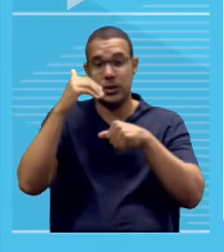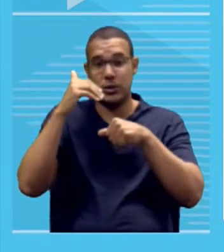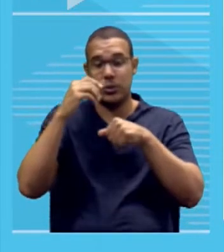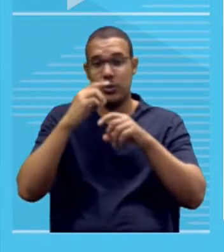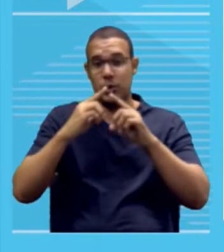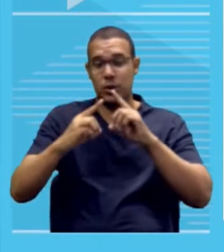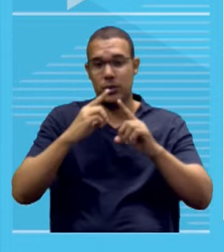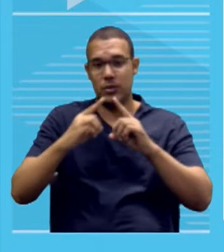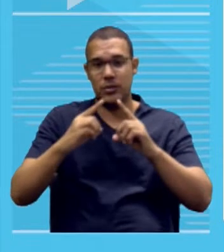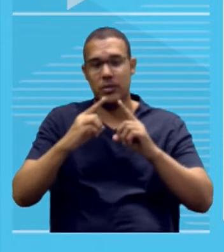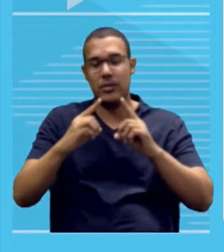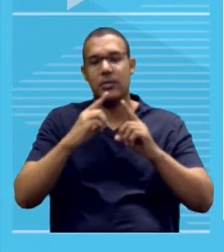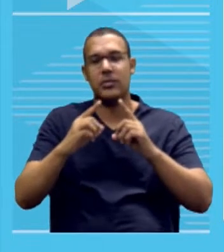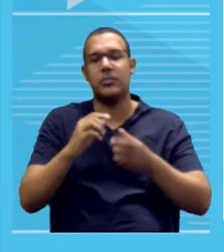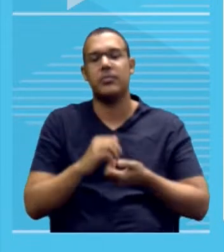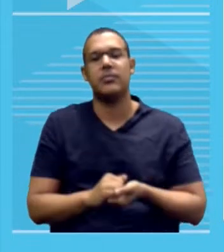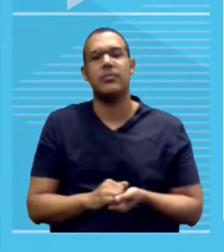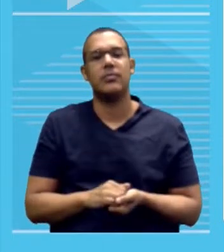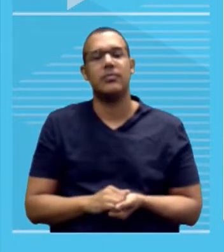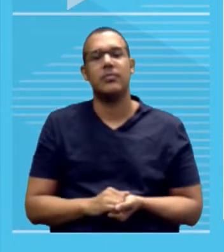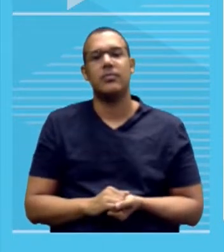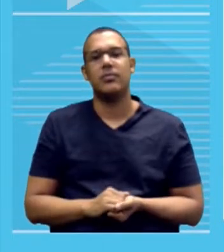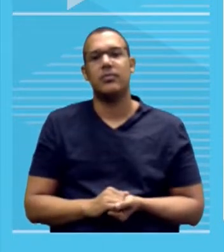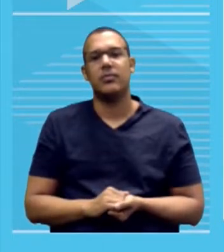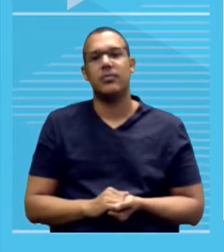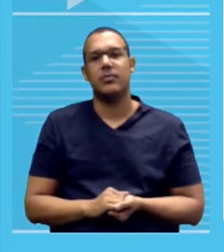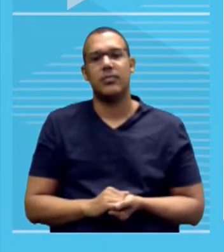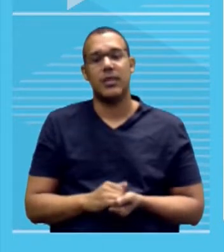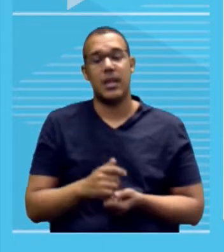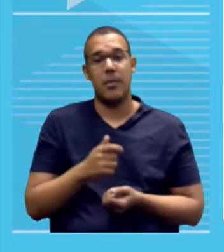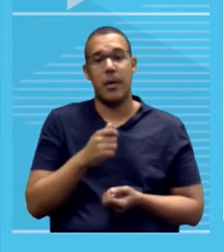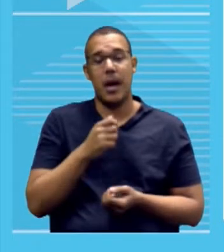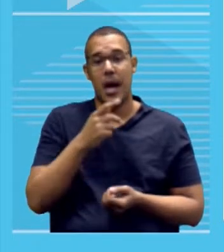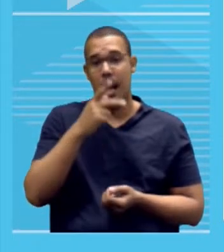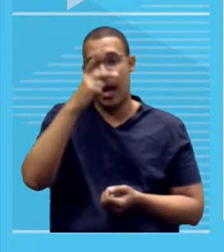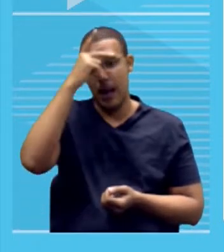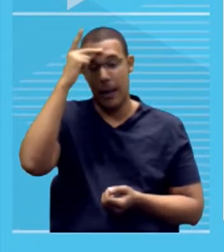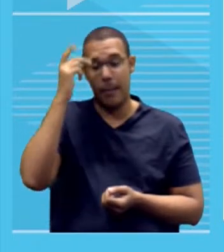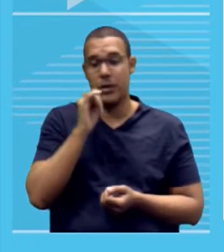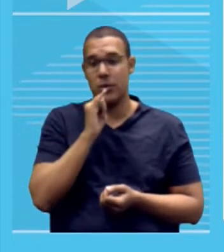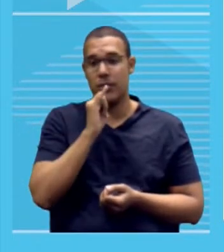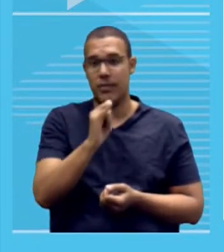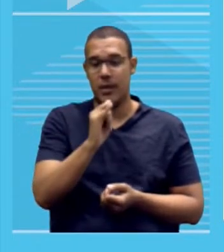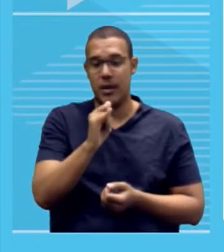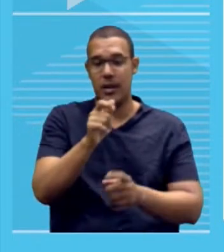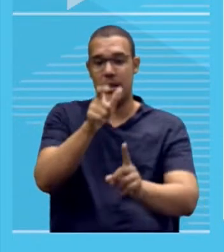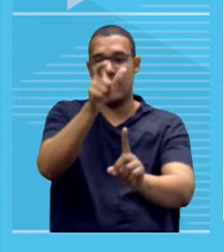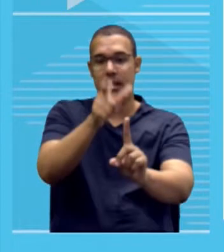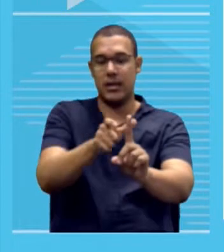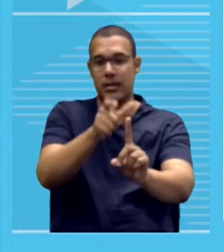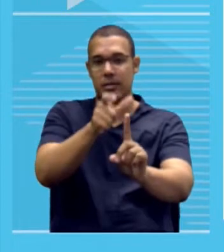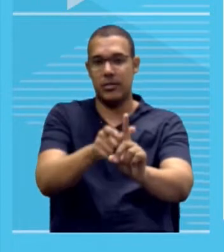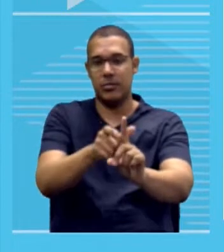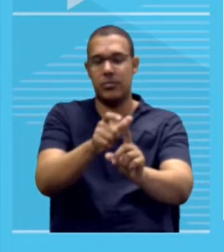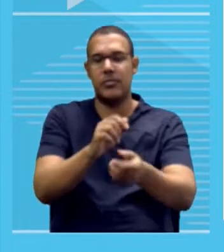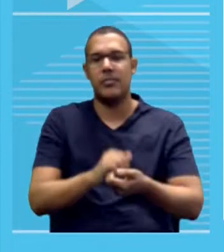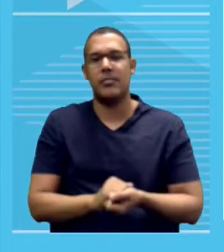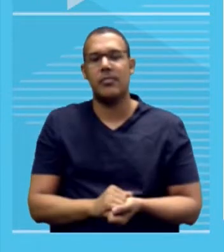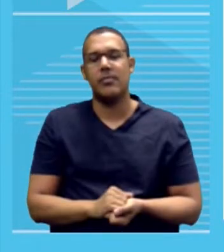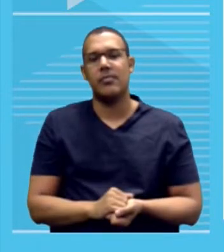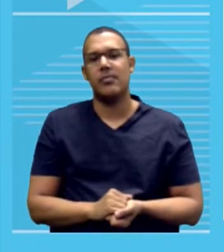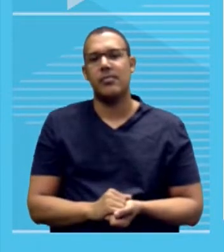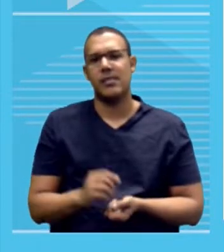interlocutores Professor as pessoas que falam o emissor e o receptor se a gente pensar Naquele esquema